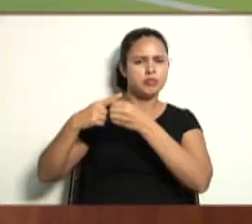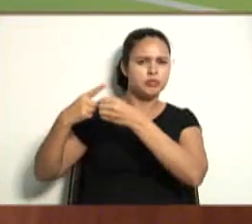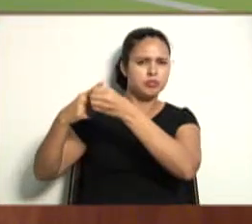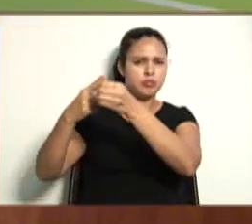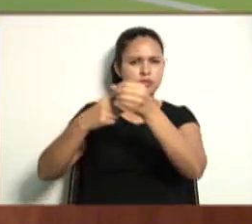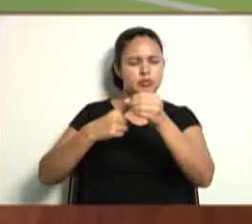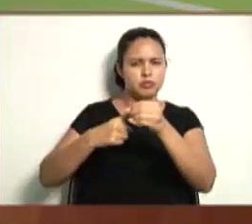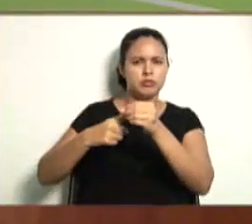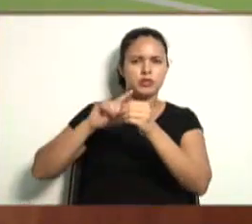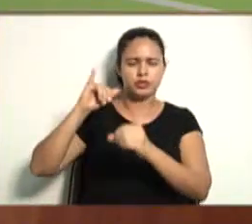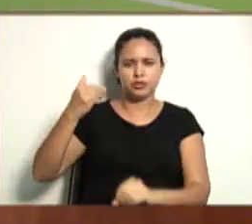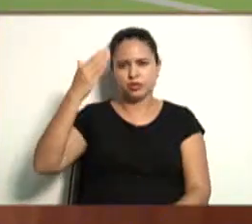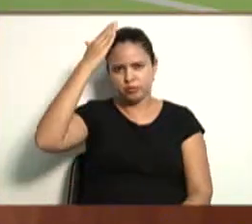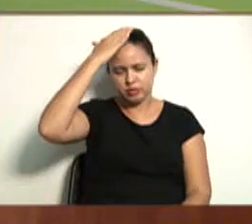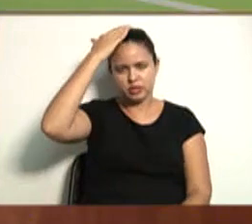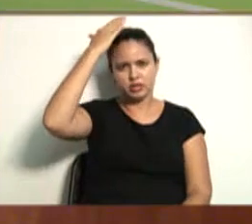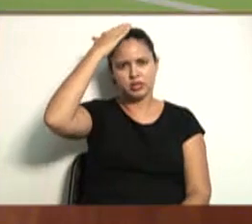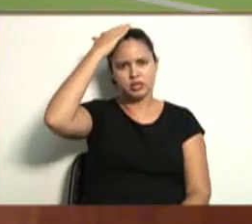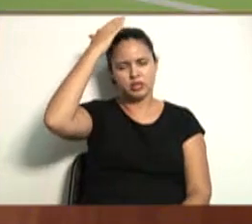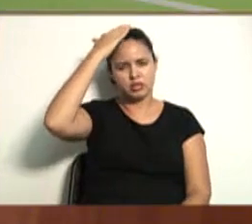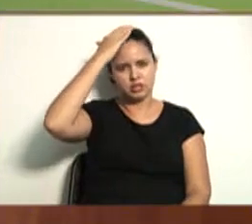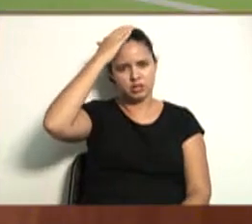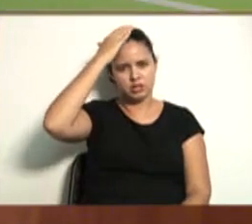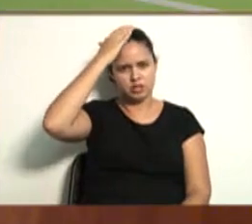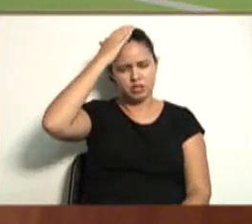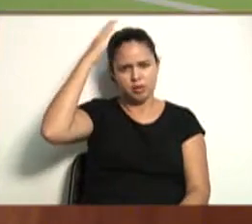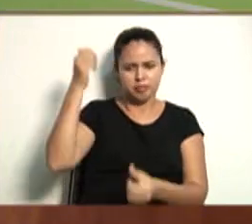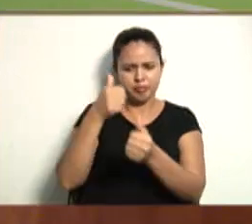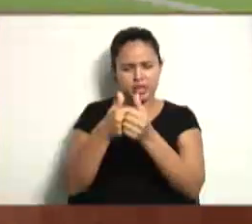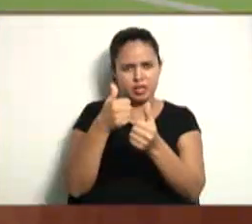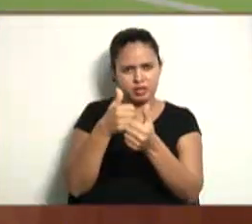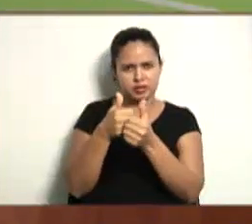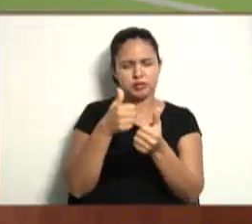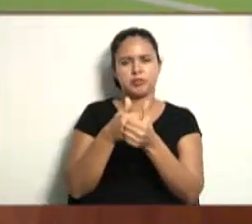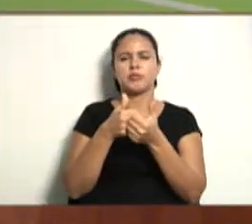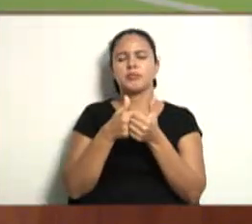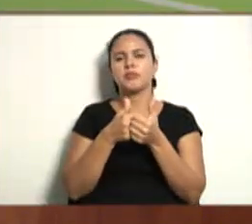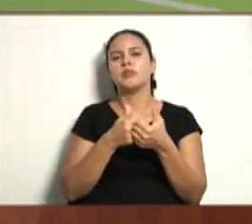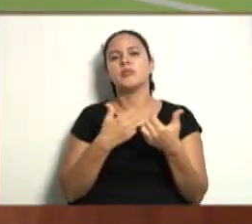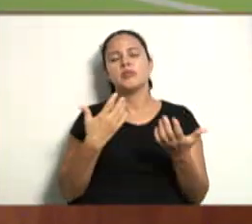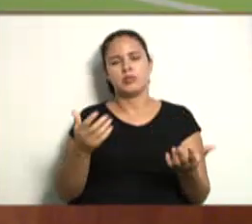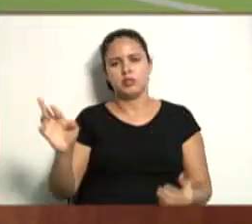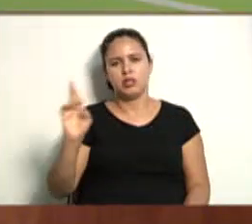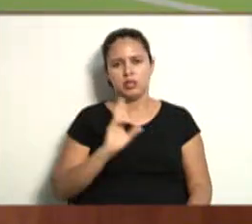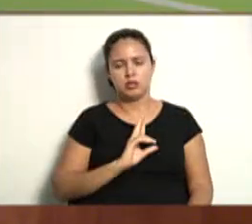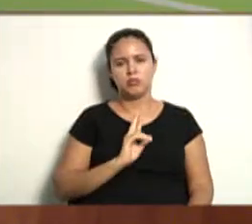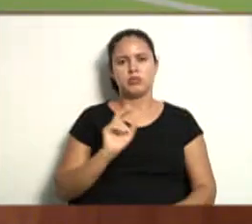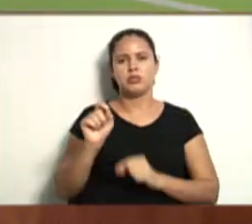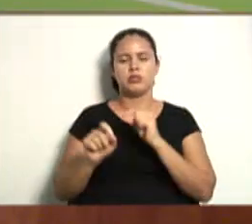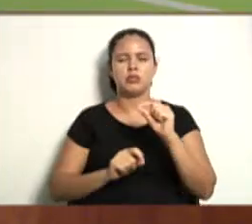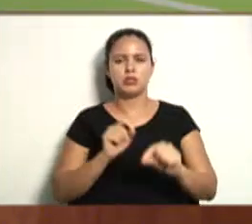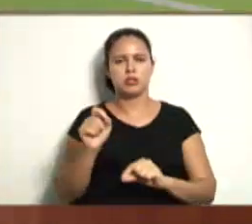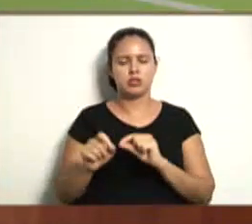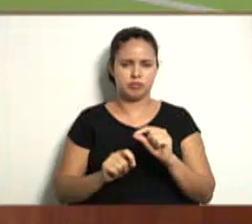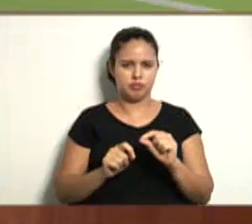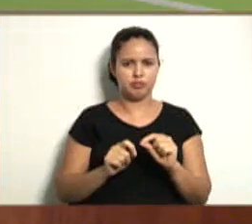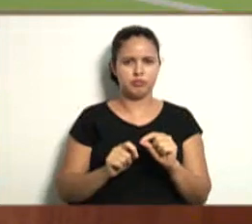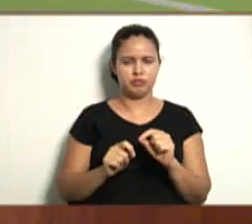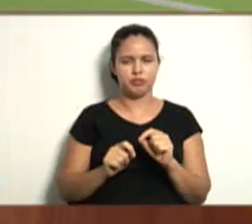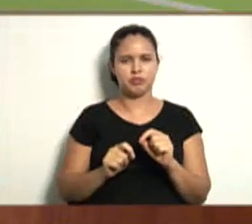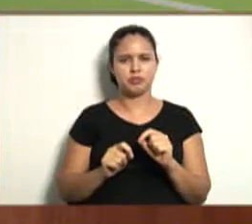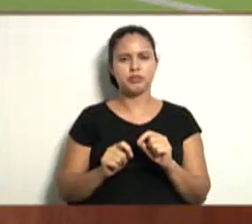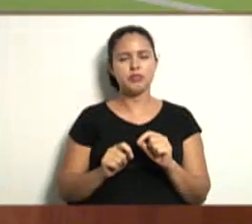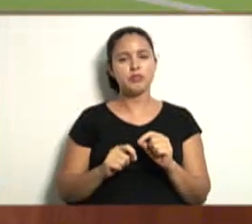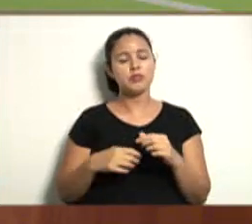em Ji-Paraná, no distrito Nova Londrina. Ela tem uma resposta aqui, vamos ficar atento, ela está